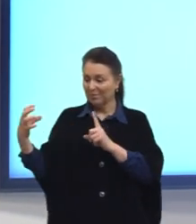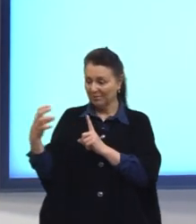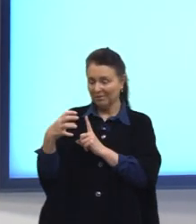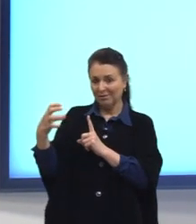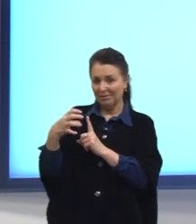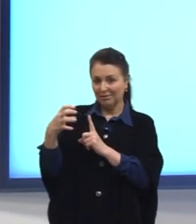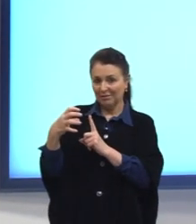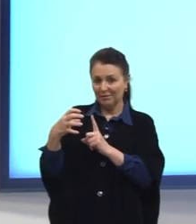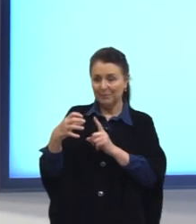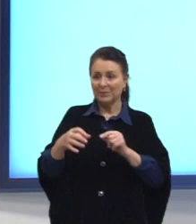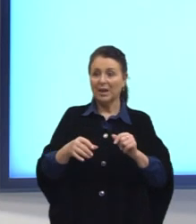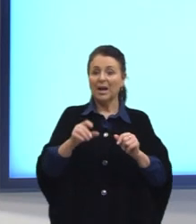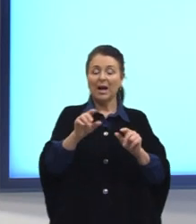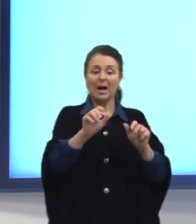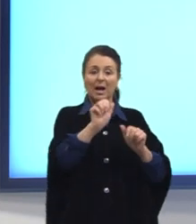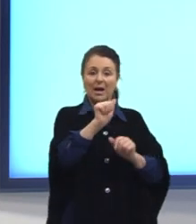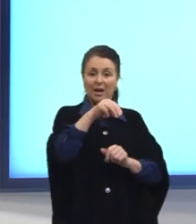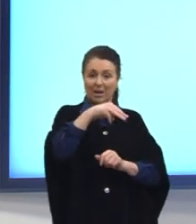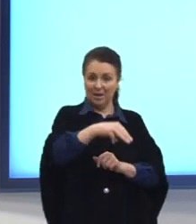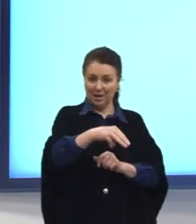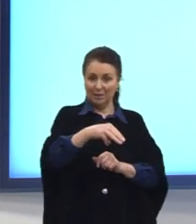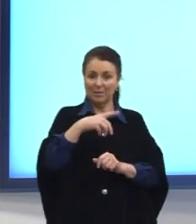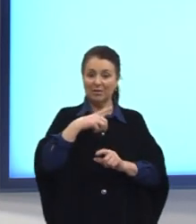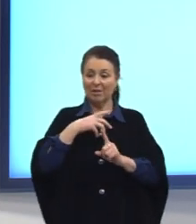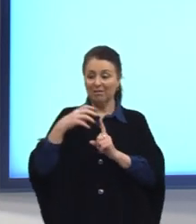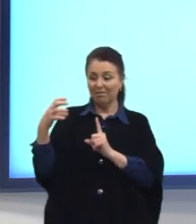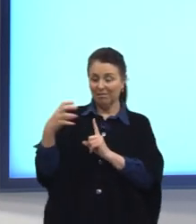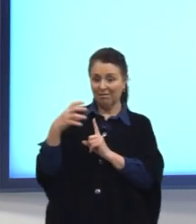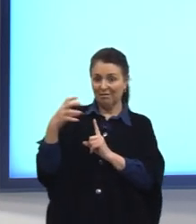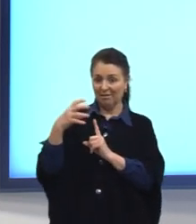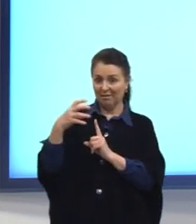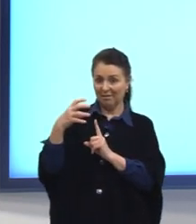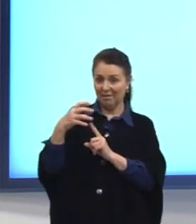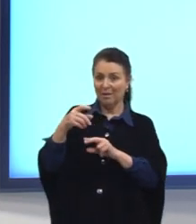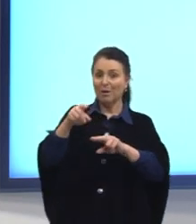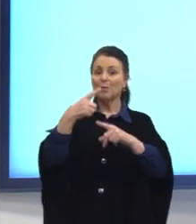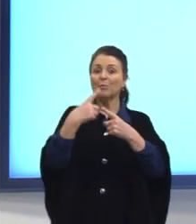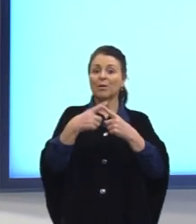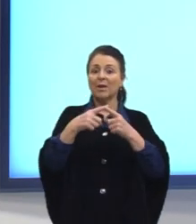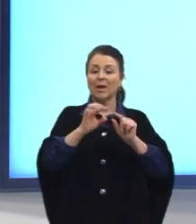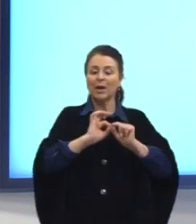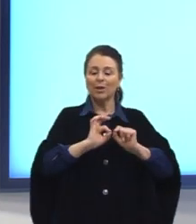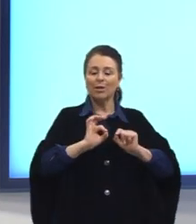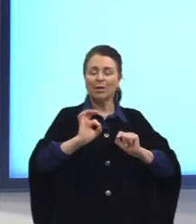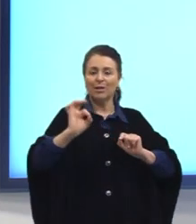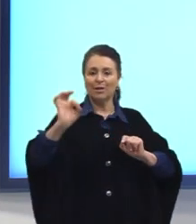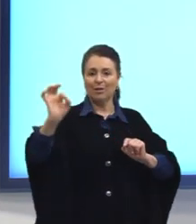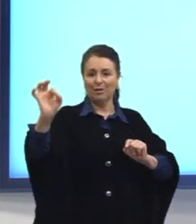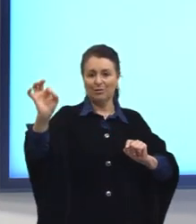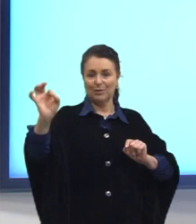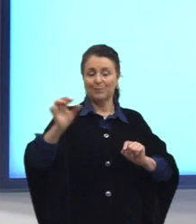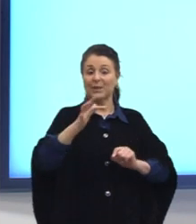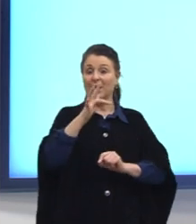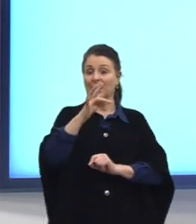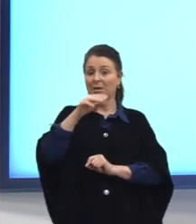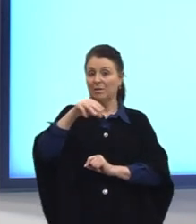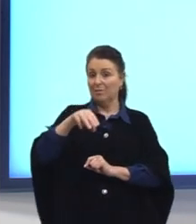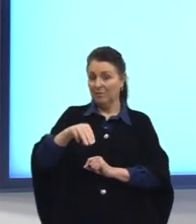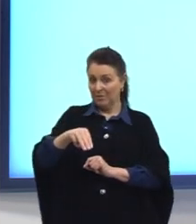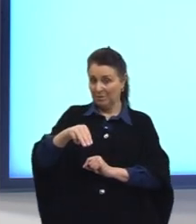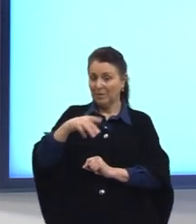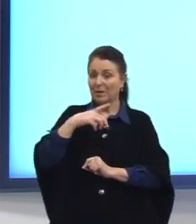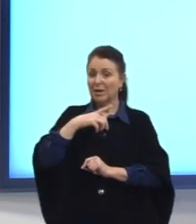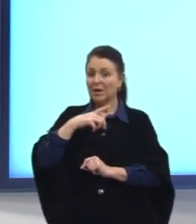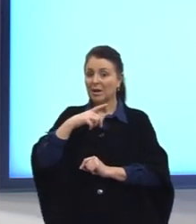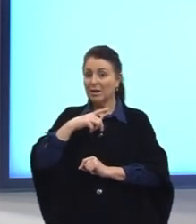essa rádio que ela sofre muito interferência justamente porque ela percorre uma distância maior já FM ela